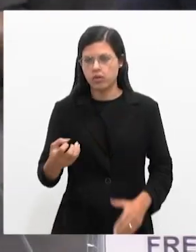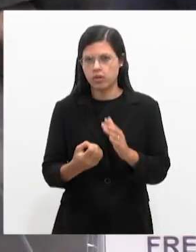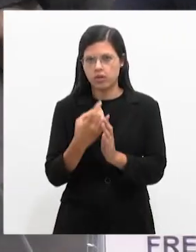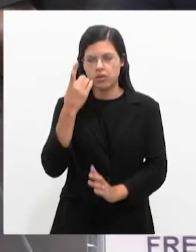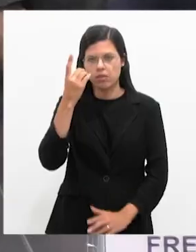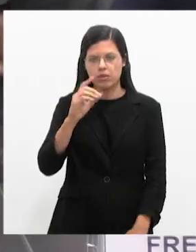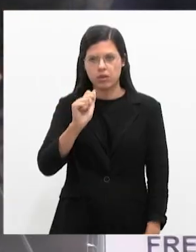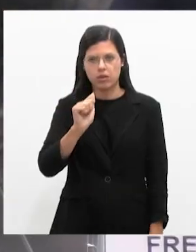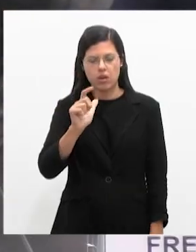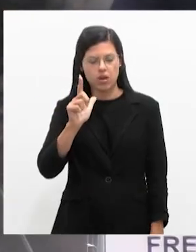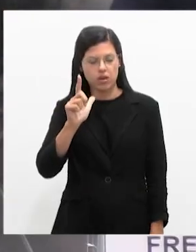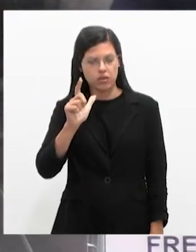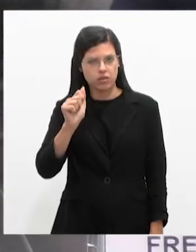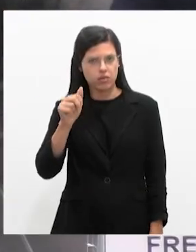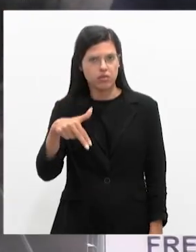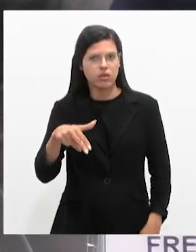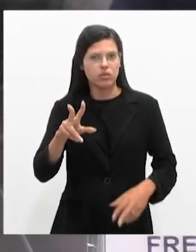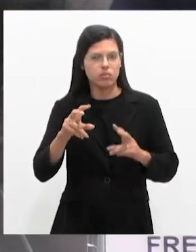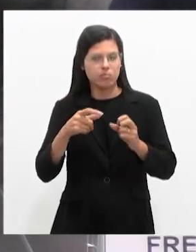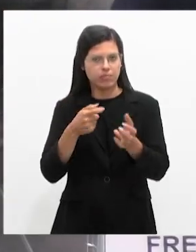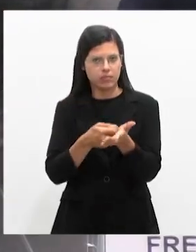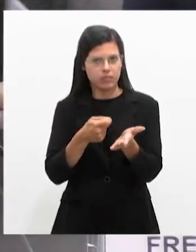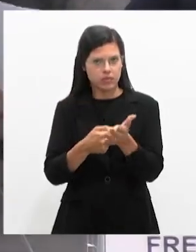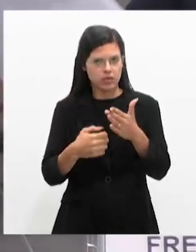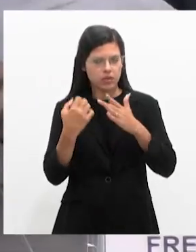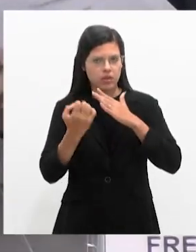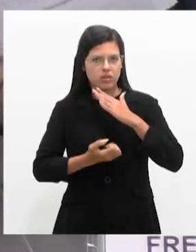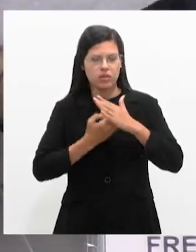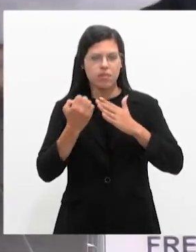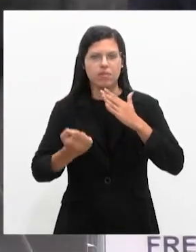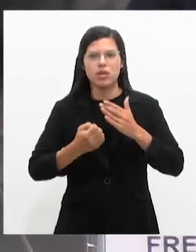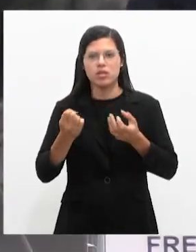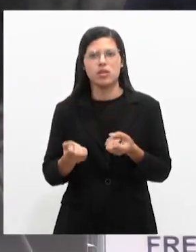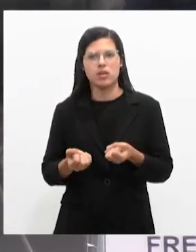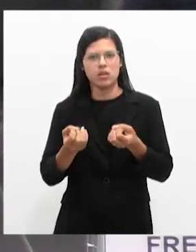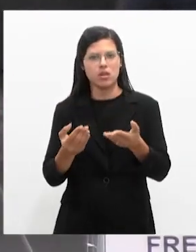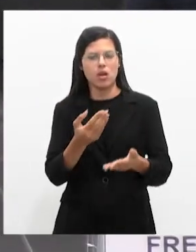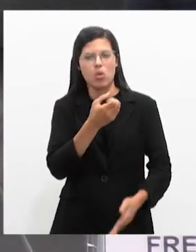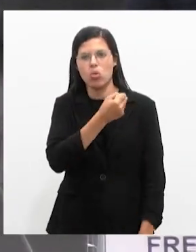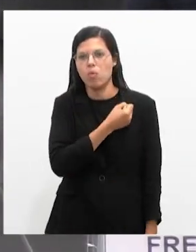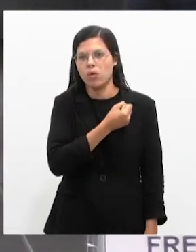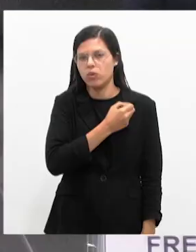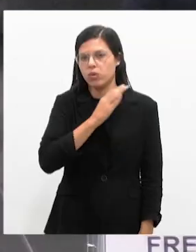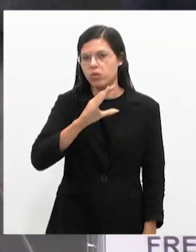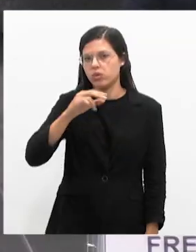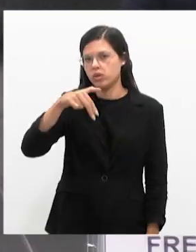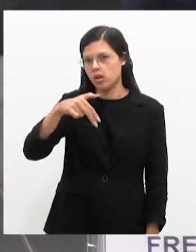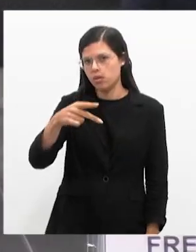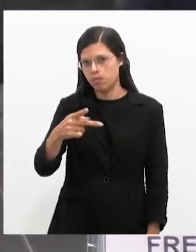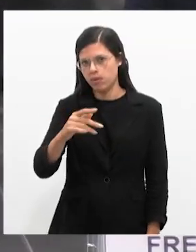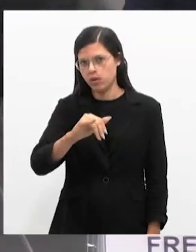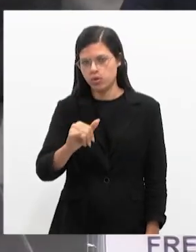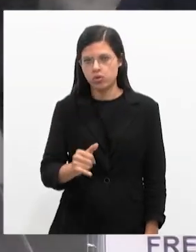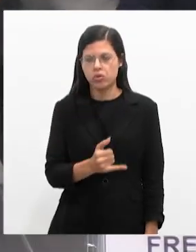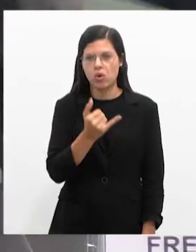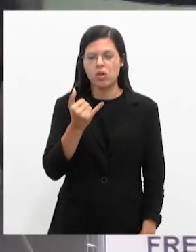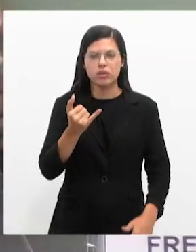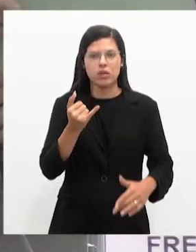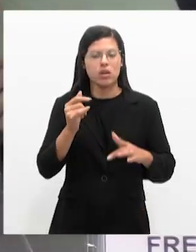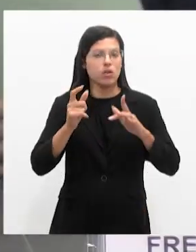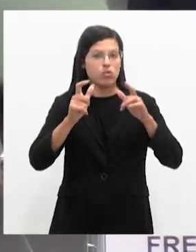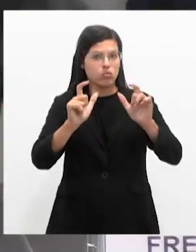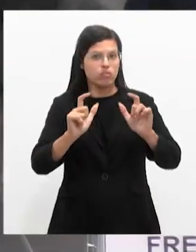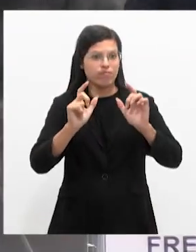Lopes, que dispõe sobre a obrigatoriedade das empresas em disponibilizar o número do seu CNPJ em local visível e de